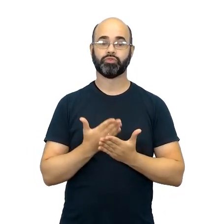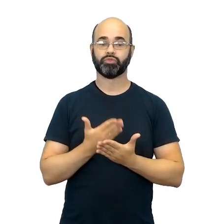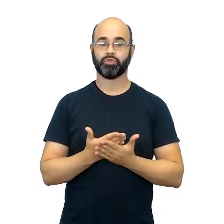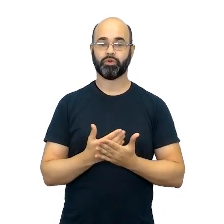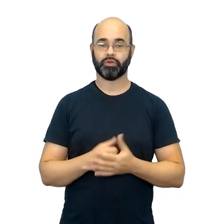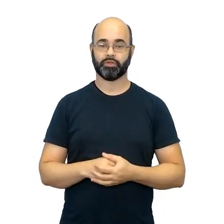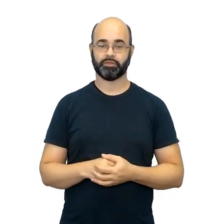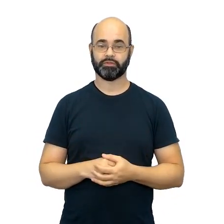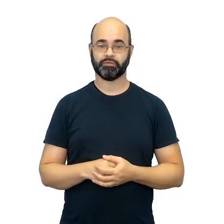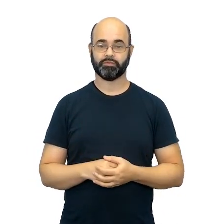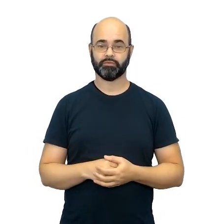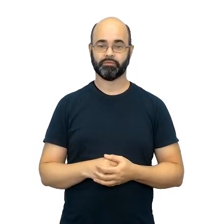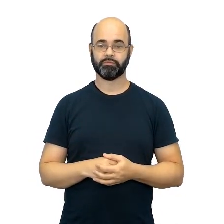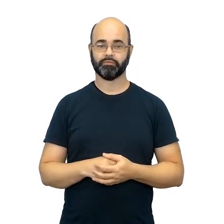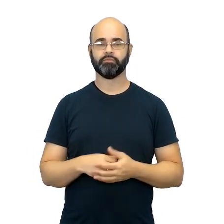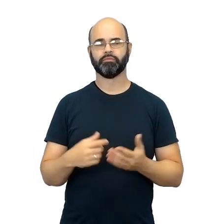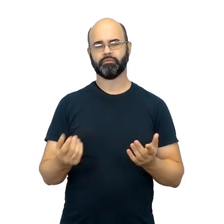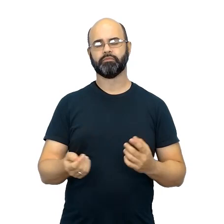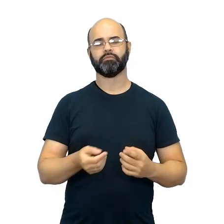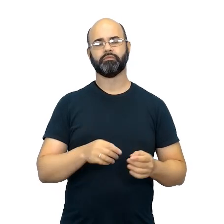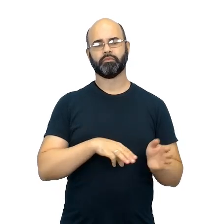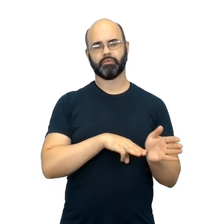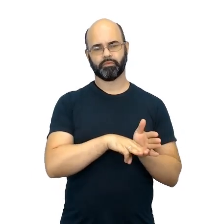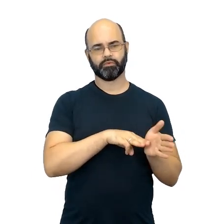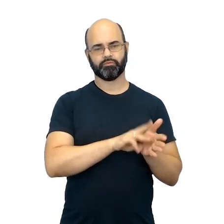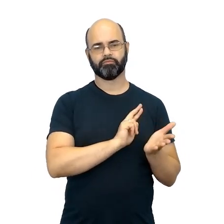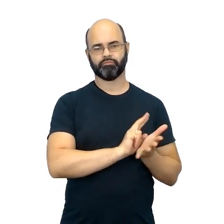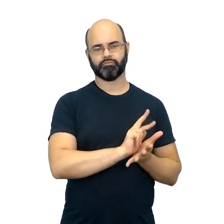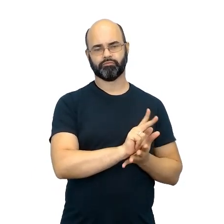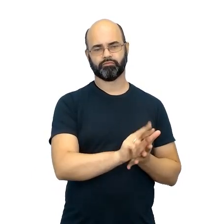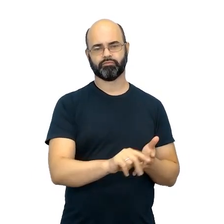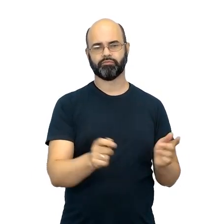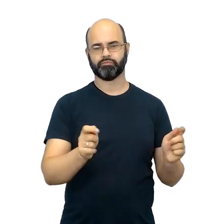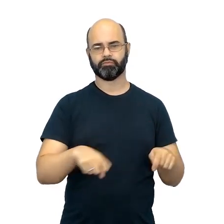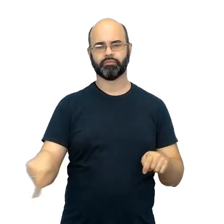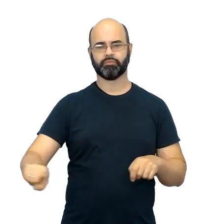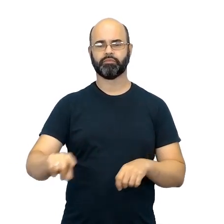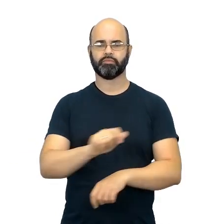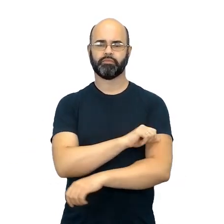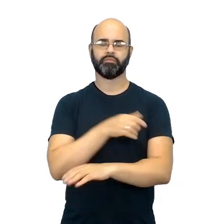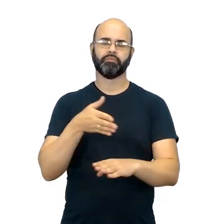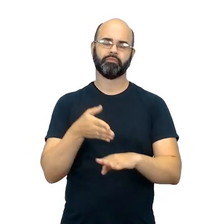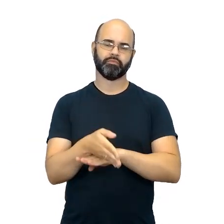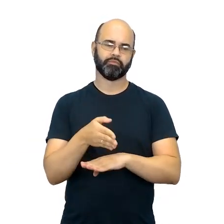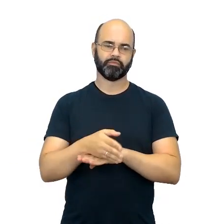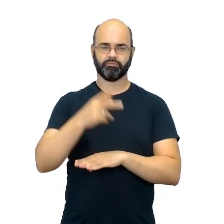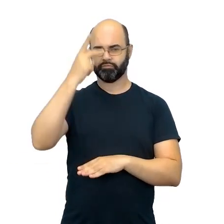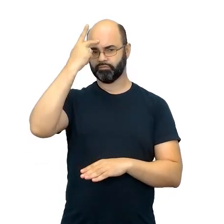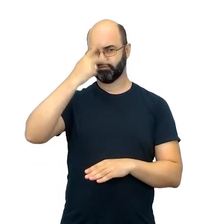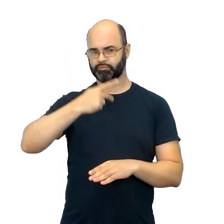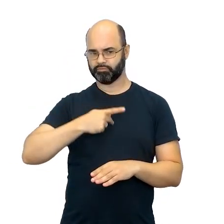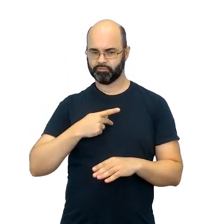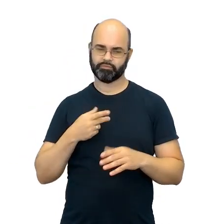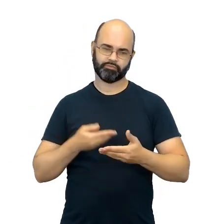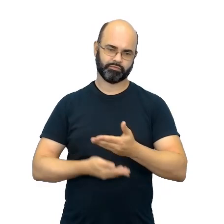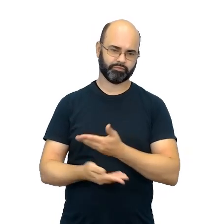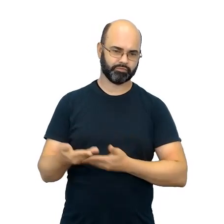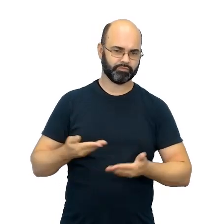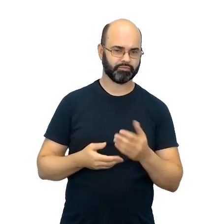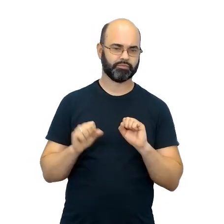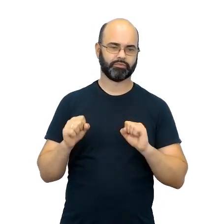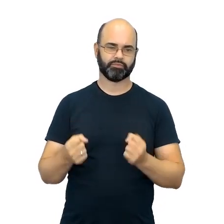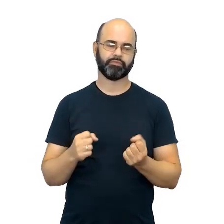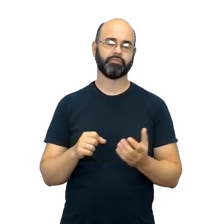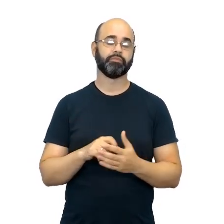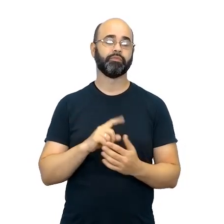a privilegiar metodologias diferenciadas e potencializar a participação, a autonomia, as interações e o engajamento dos estudantes. O objetivo geral